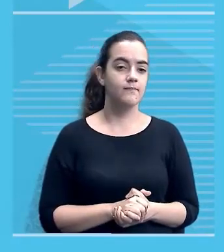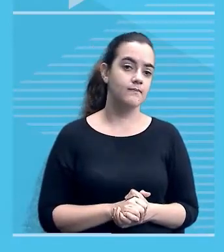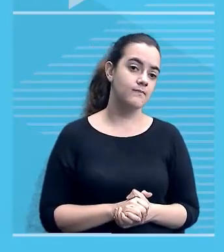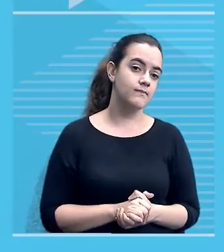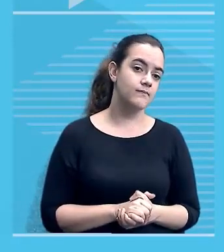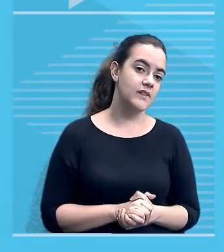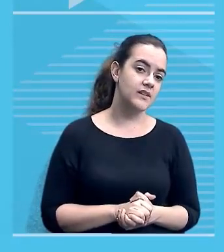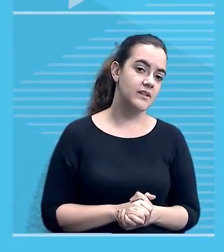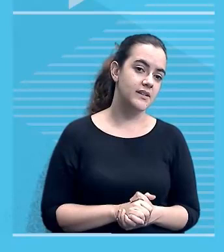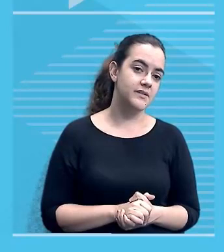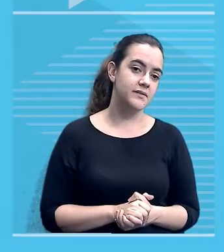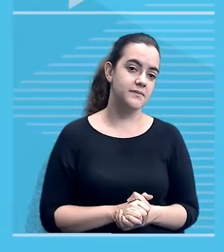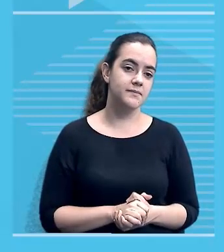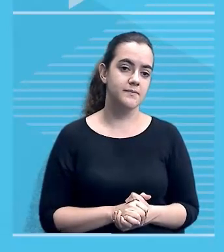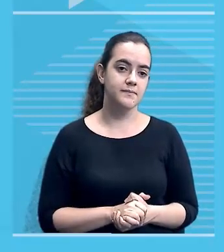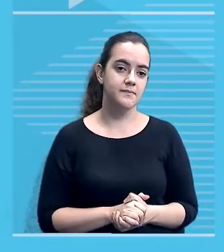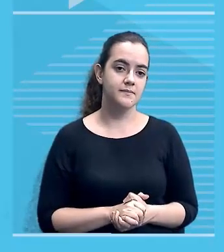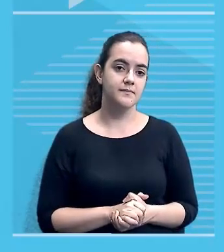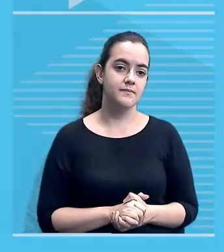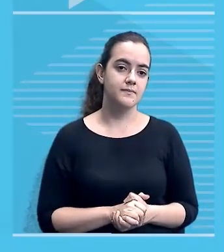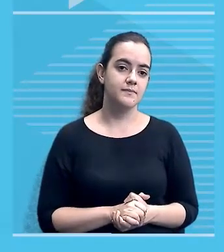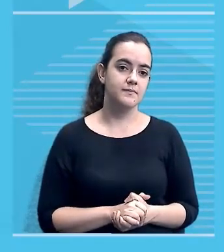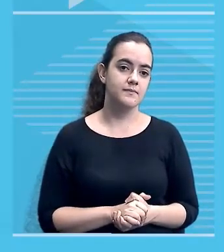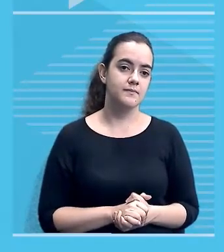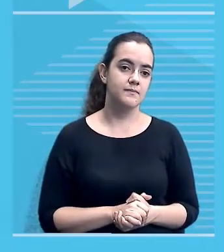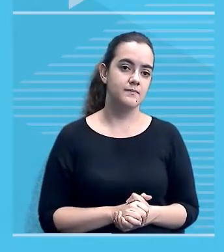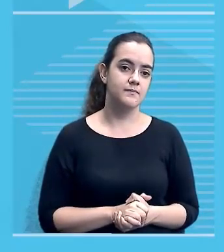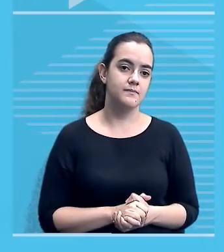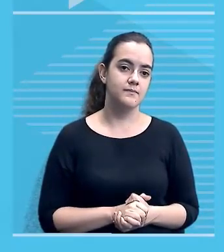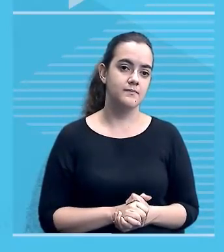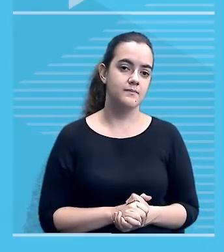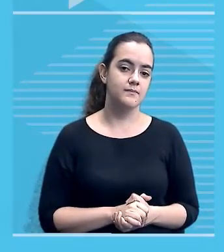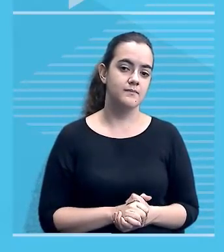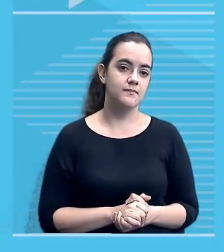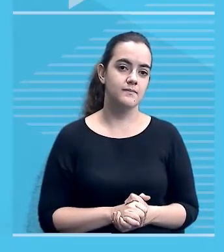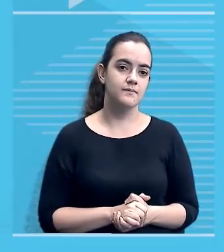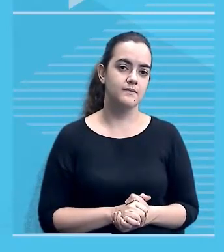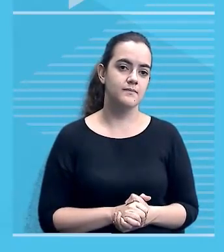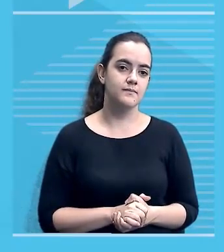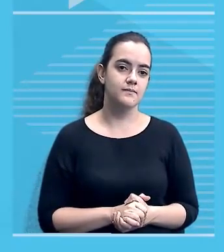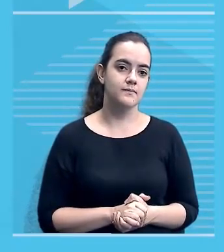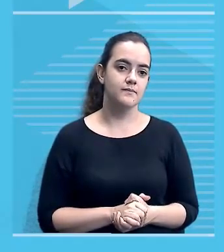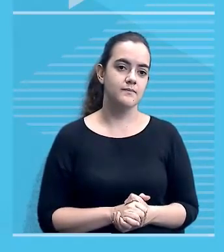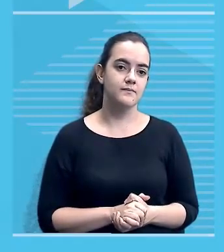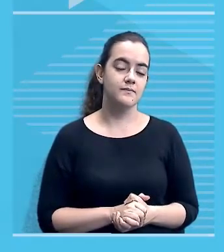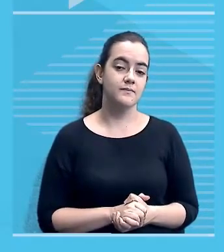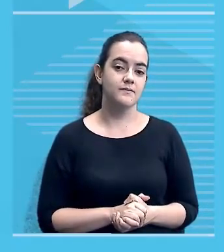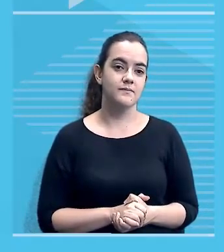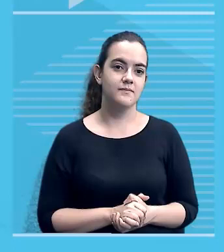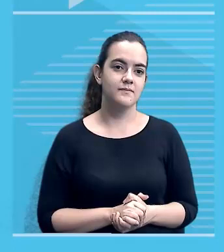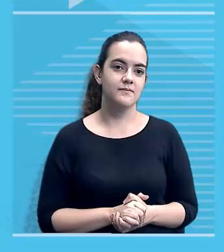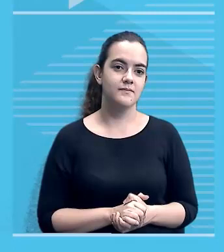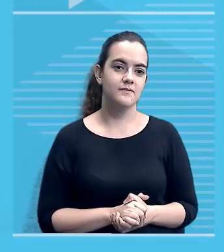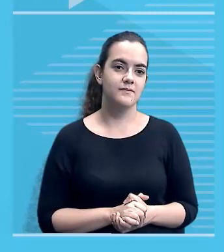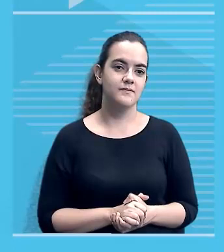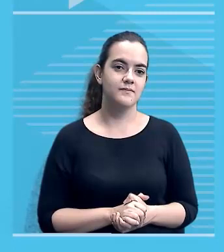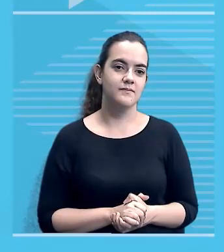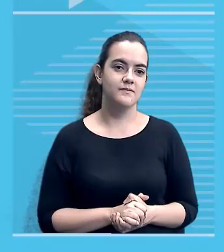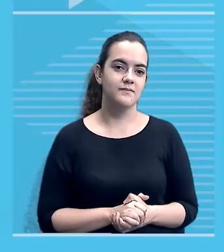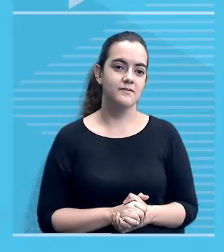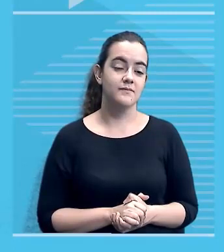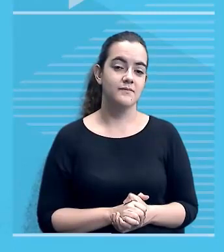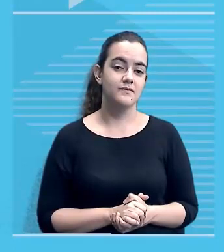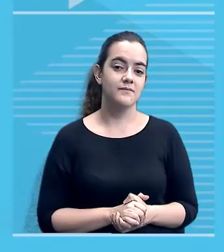e a letra A enchentes urbanas violência urbana ilha de calor Então olha só violência urbana né então aqui nós já podemos